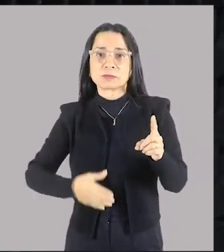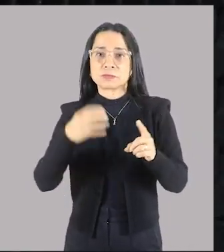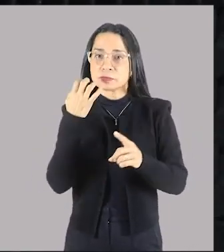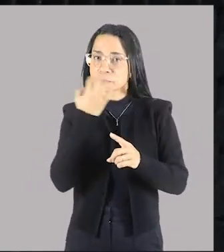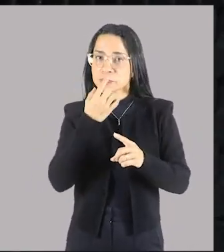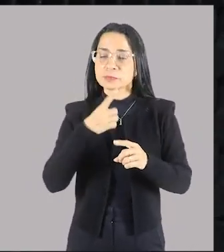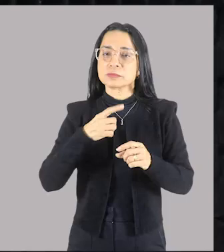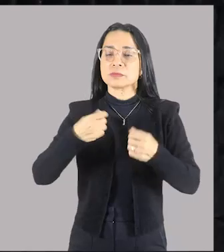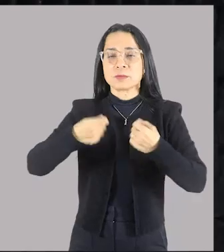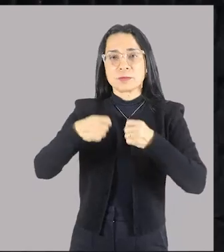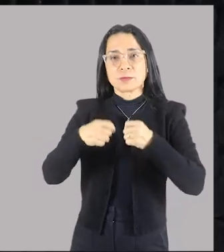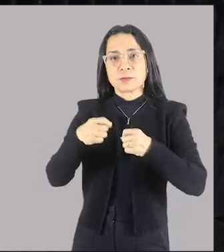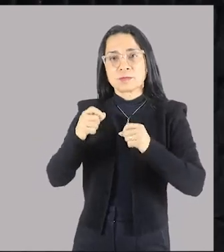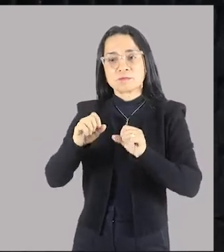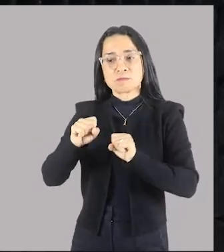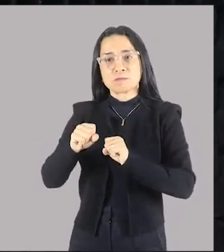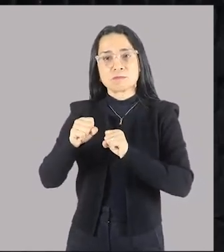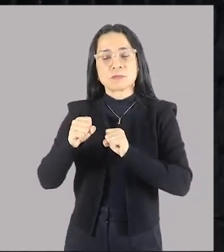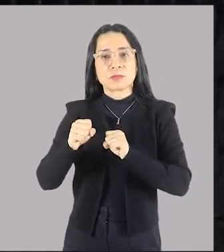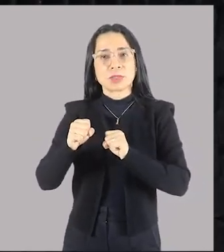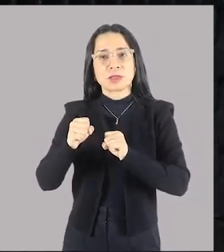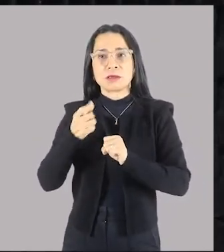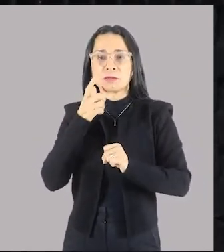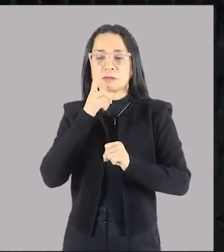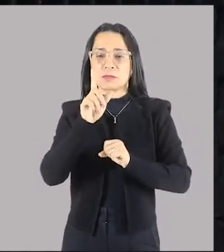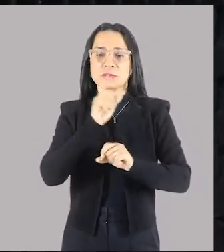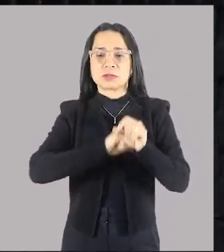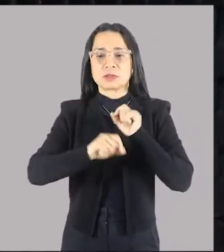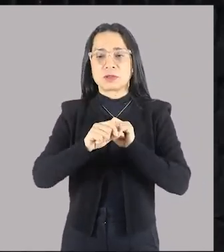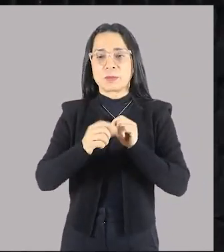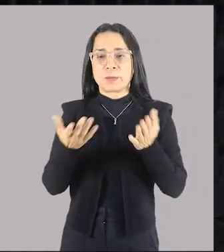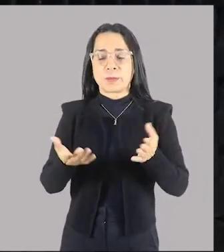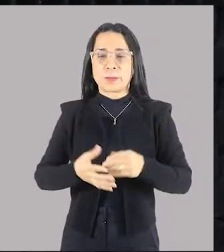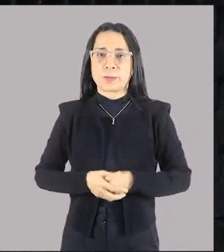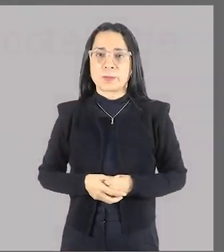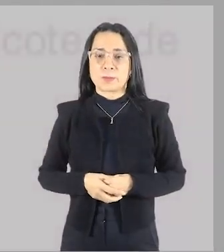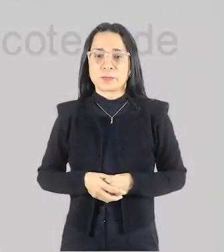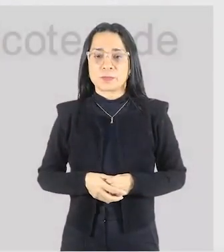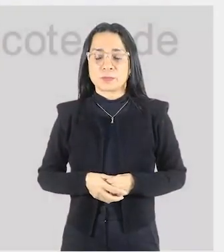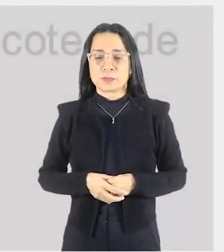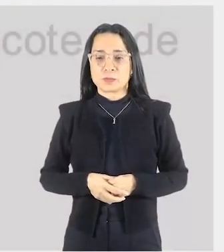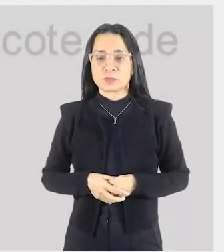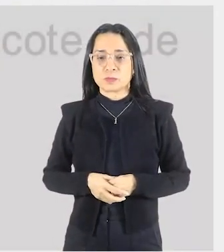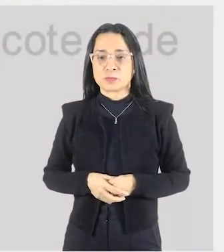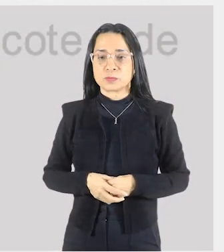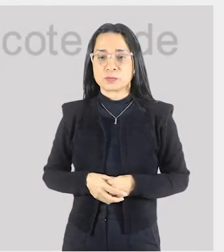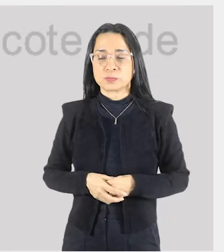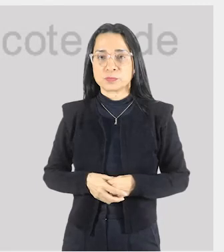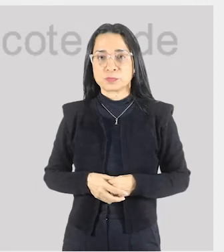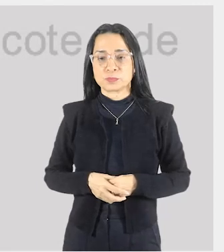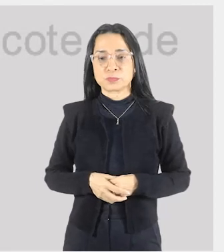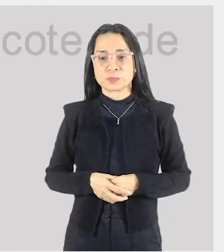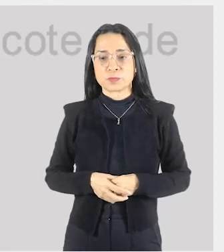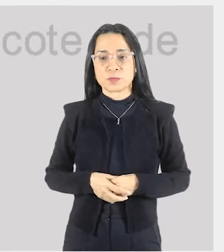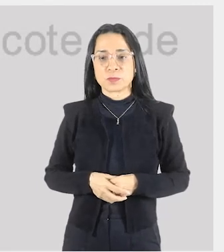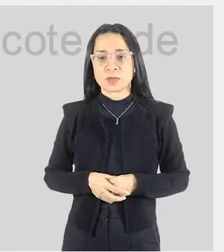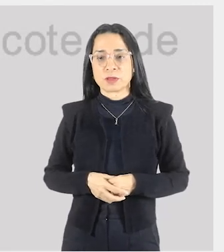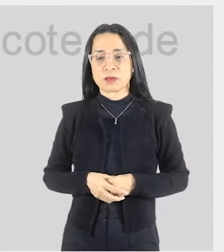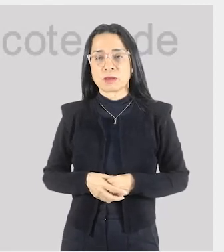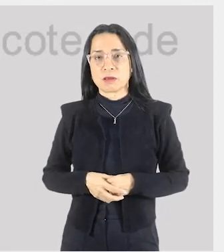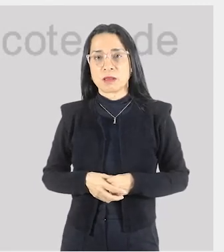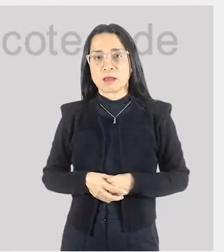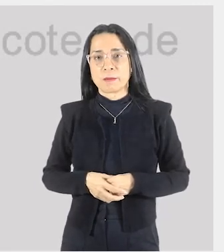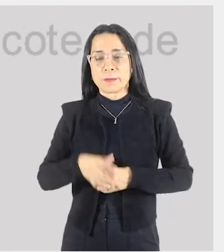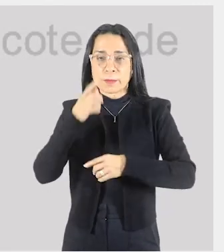chamada década perdida dos anos 80 no Brasil. E aí, para tentar superar esse desafio